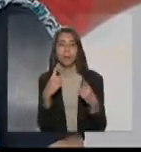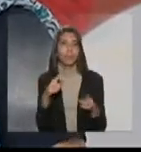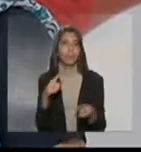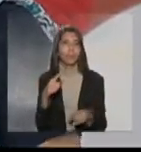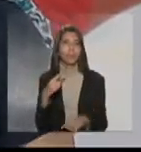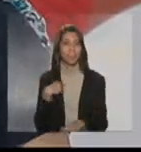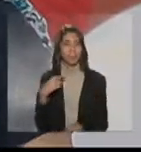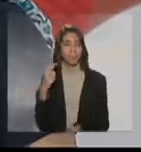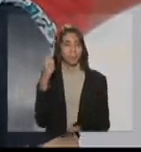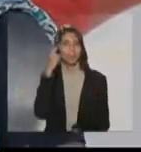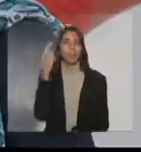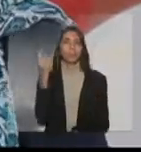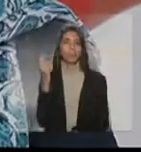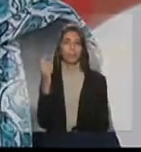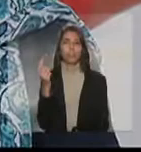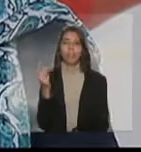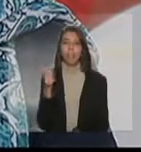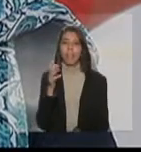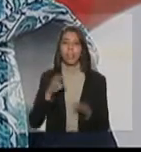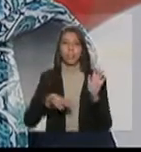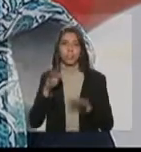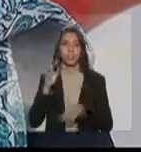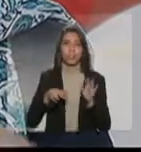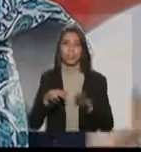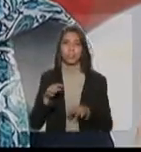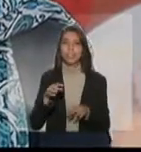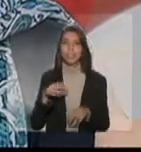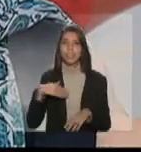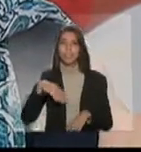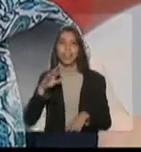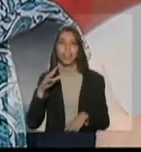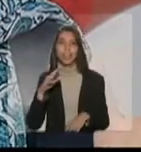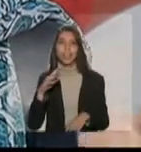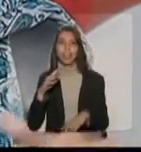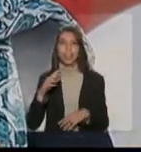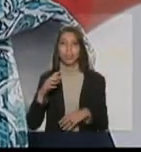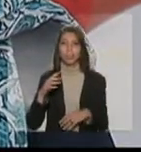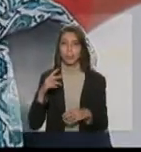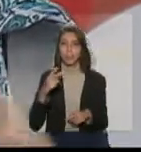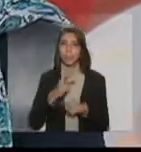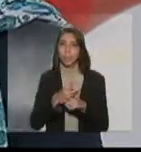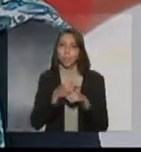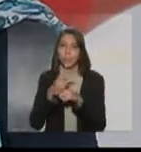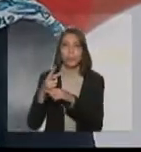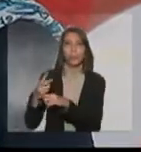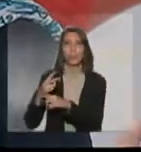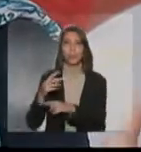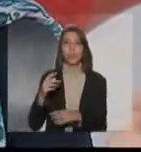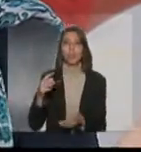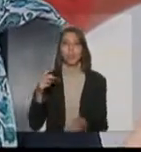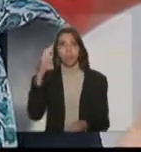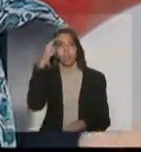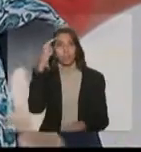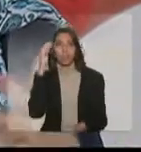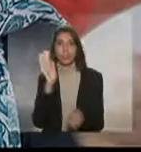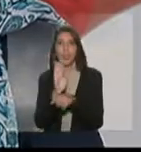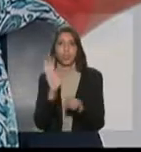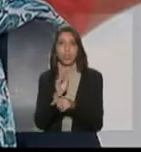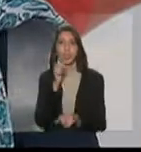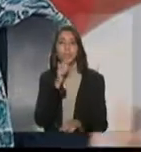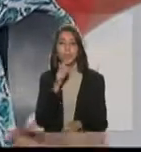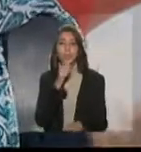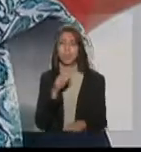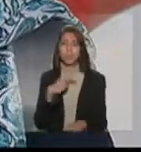eu acho engraçado porque elas vão às vezes no em luta né em prol da data do feminismo fazendo